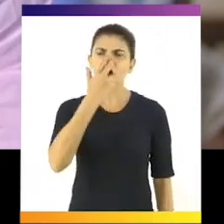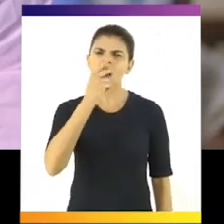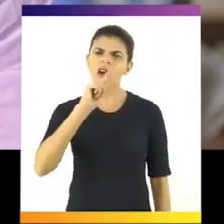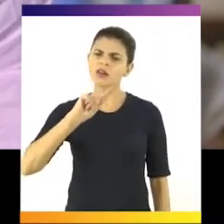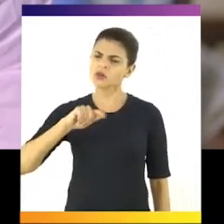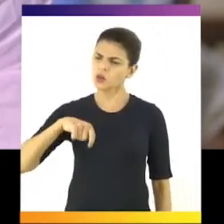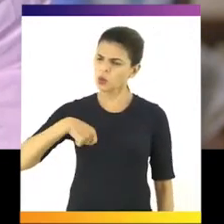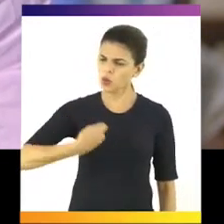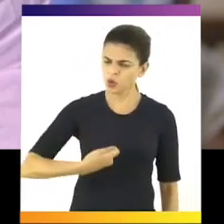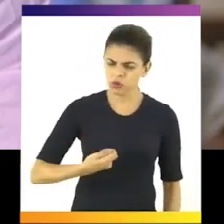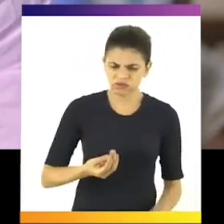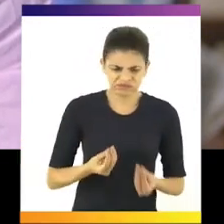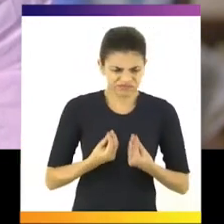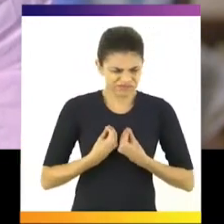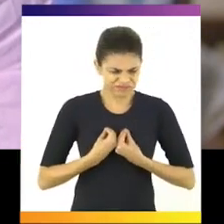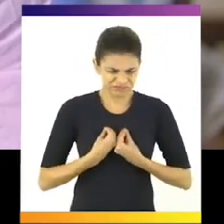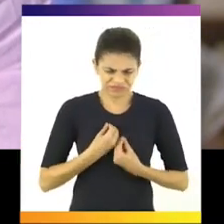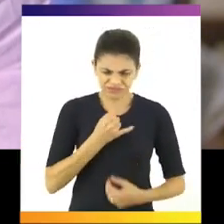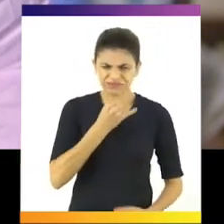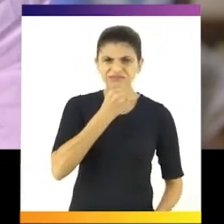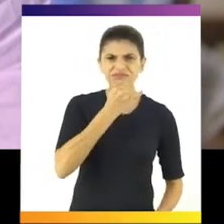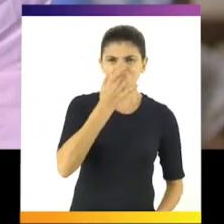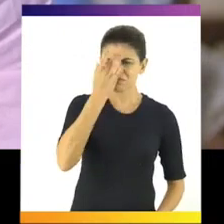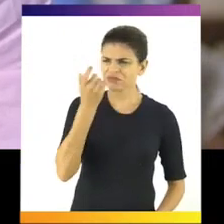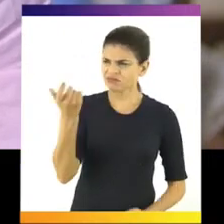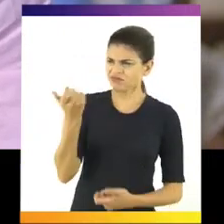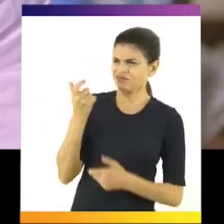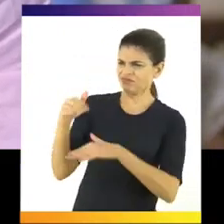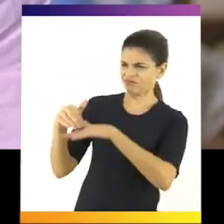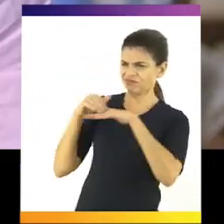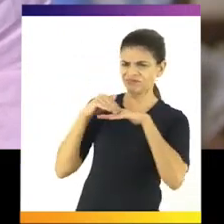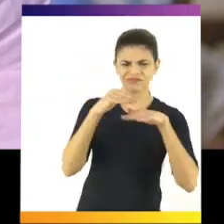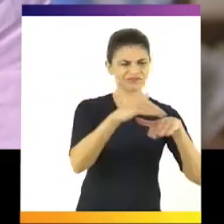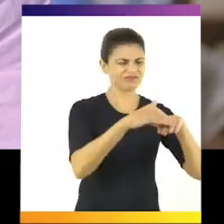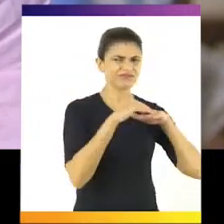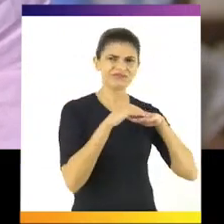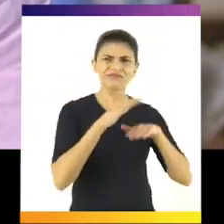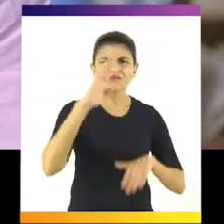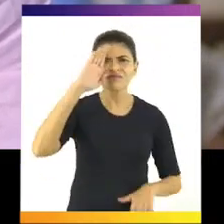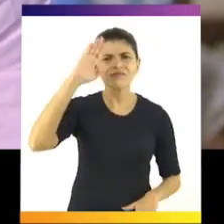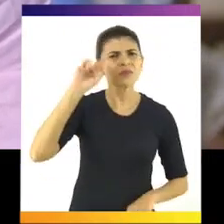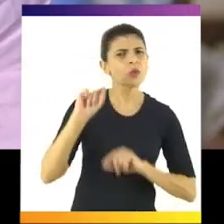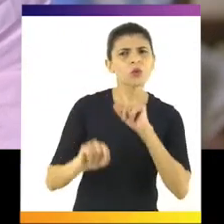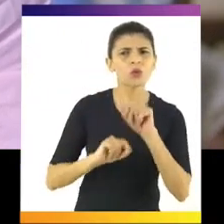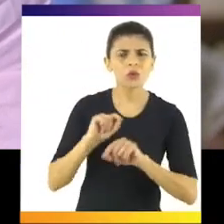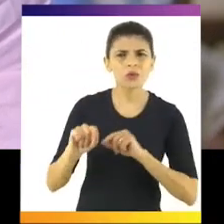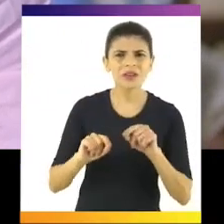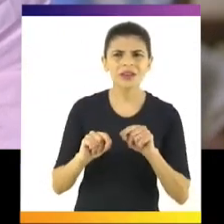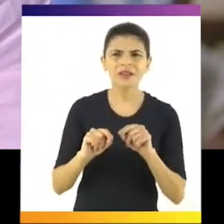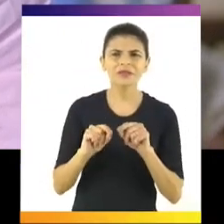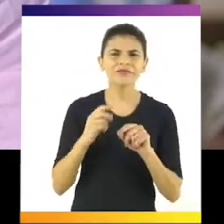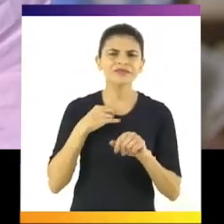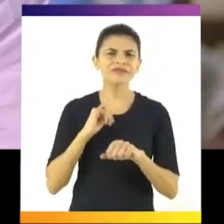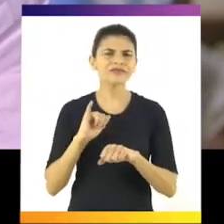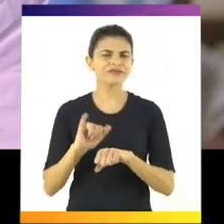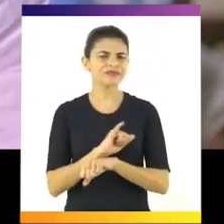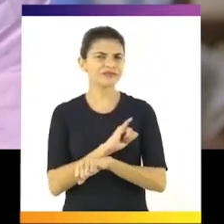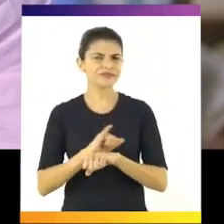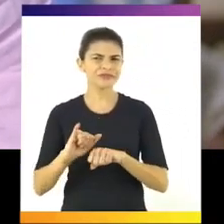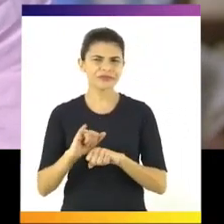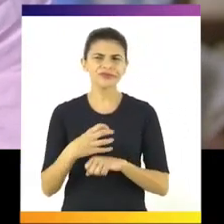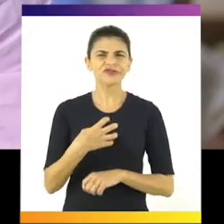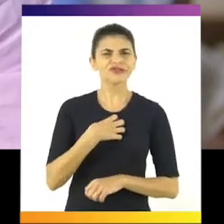assim, uma coisa que me entristecia quando as pessoas falavam. Principalmente quando falam de uma maneira querendo